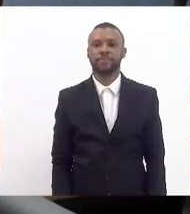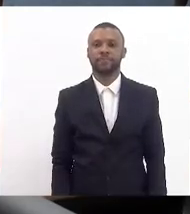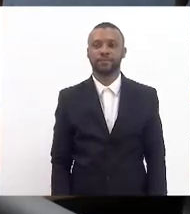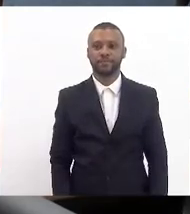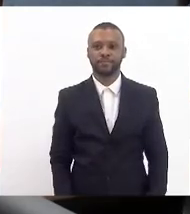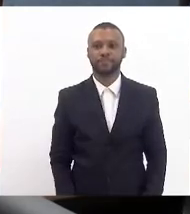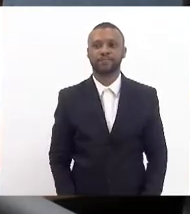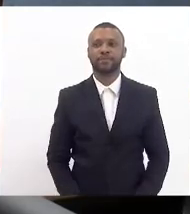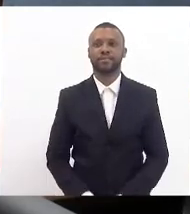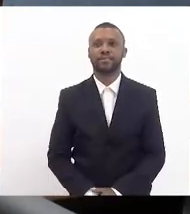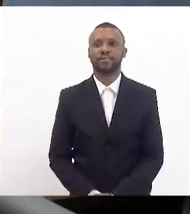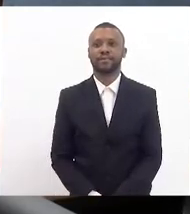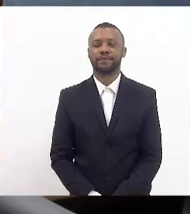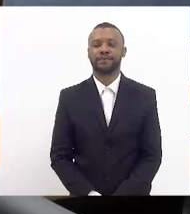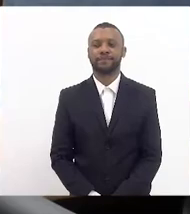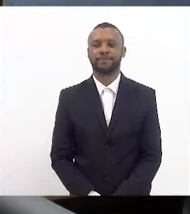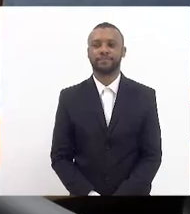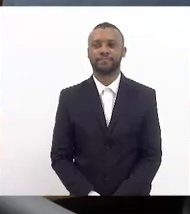Alô?